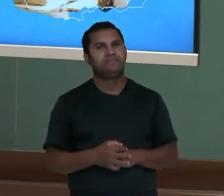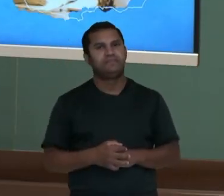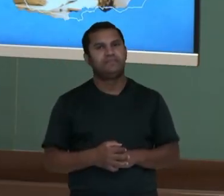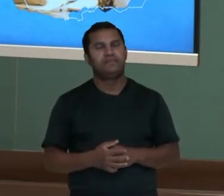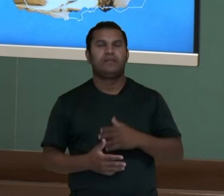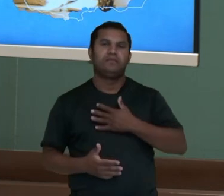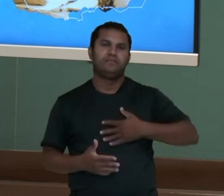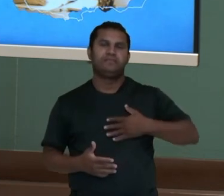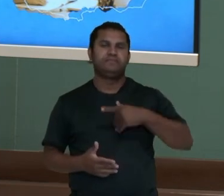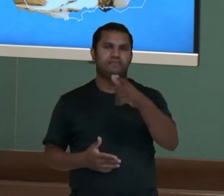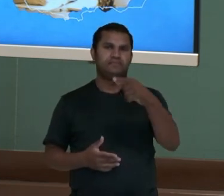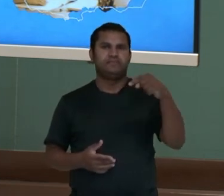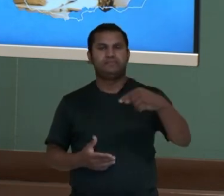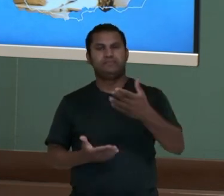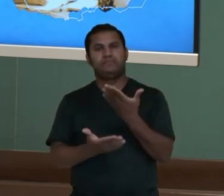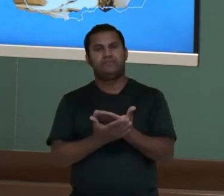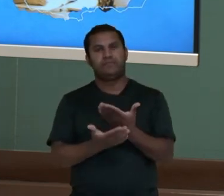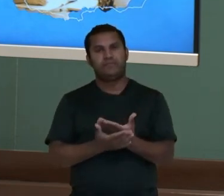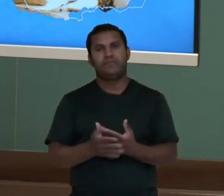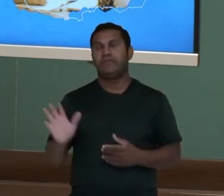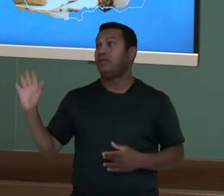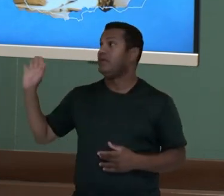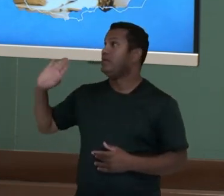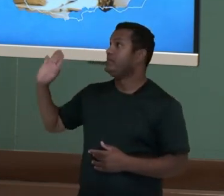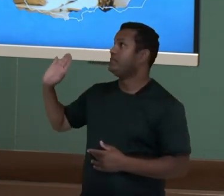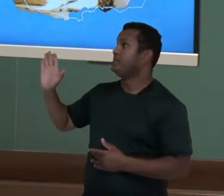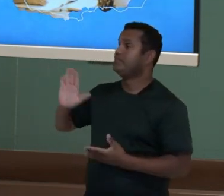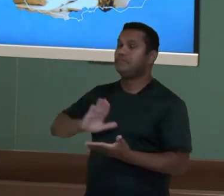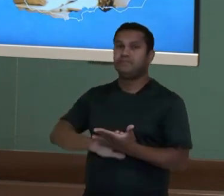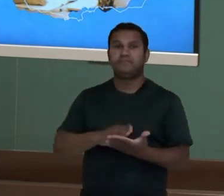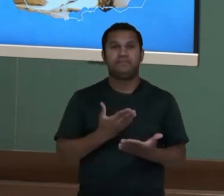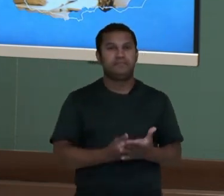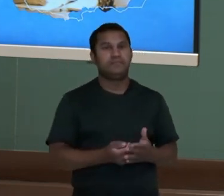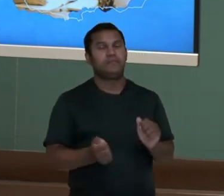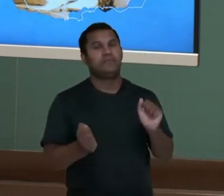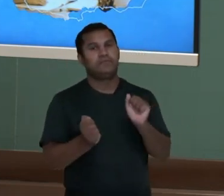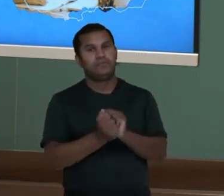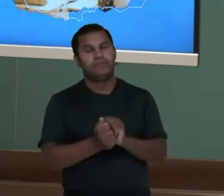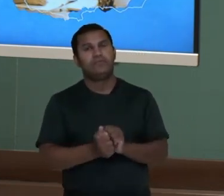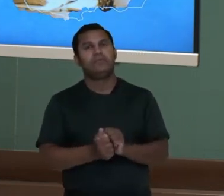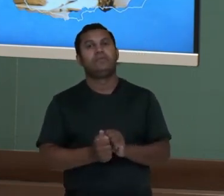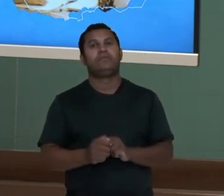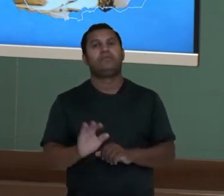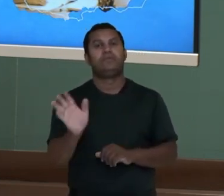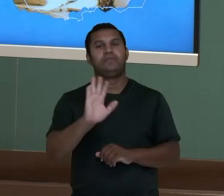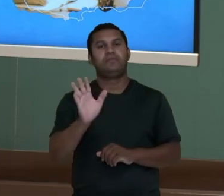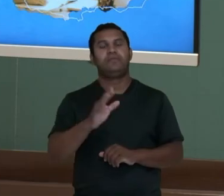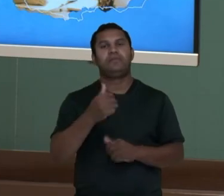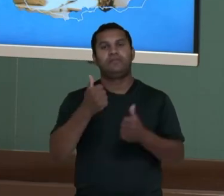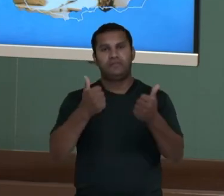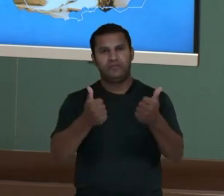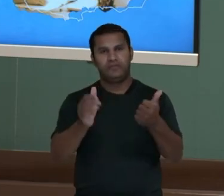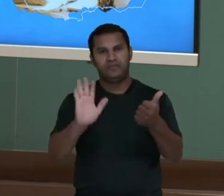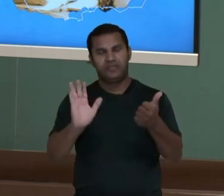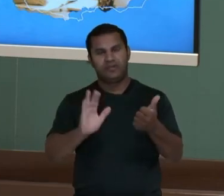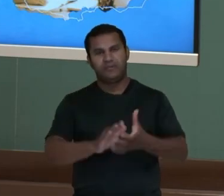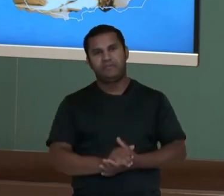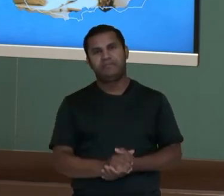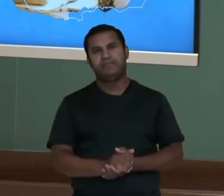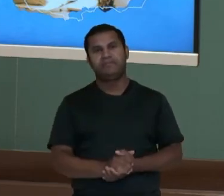sua participação, agradeço o Carlos, nosso intérprete, muito obrigado. Vocês fiquem bem, se cuidem e até a próxima.